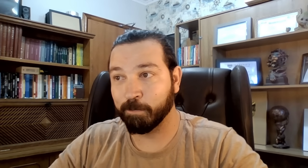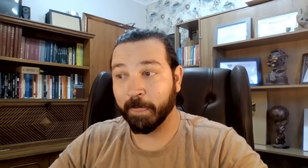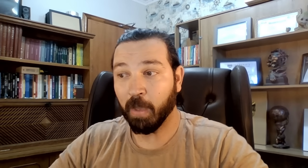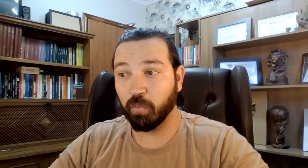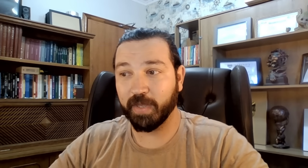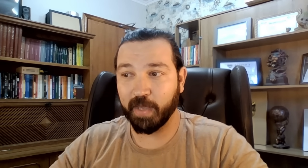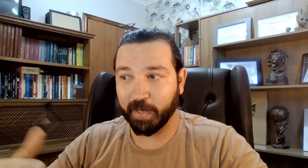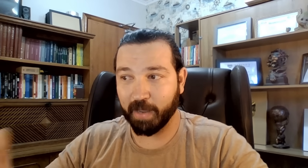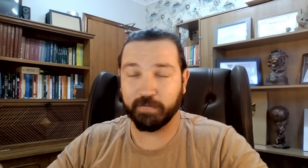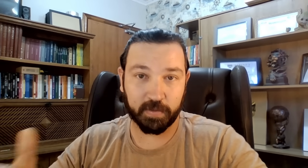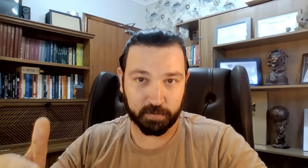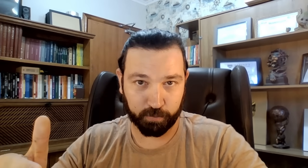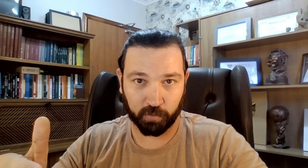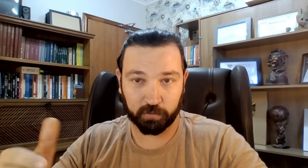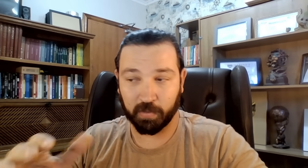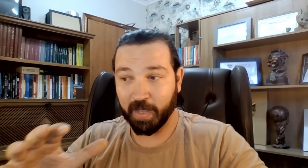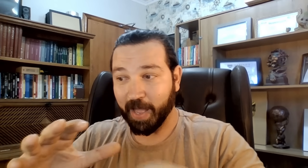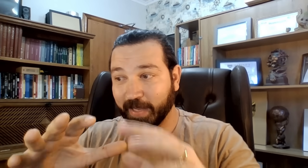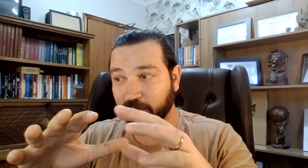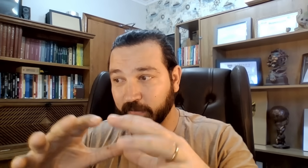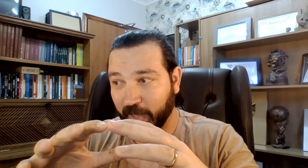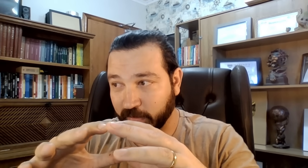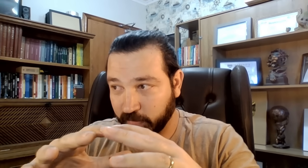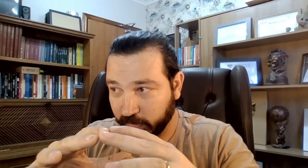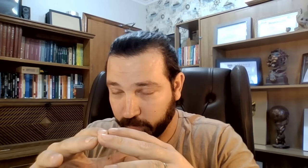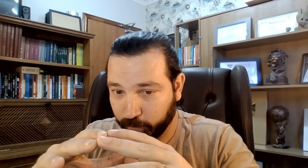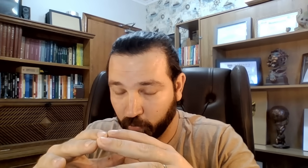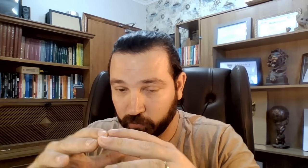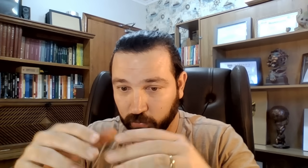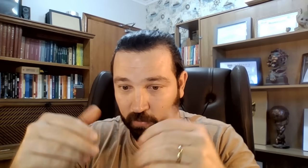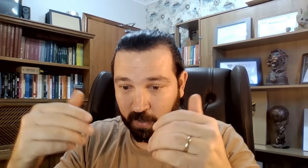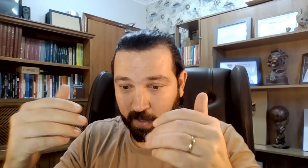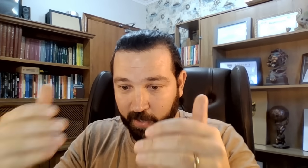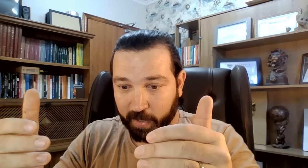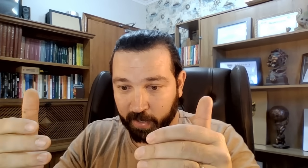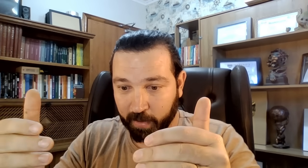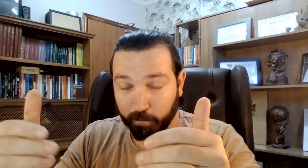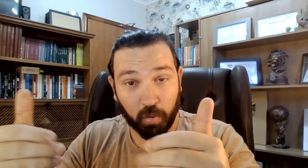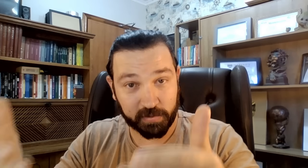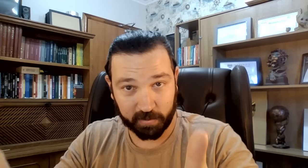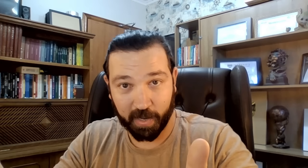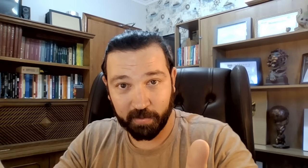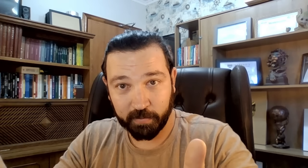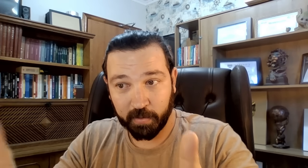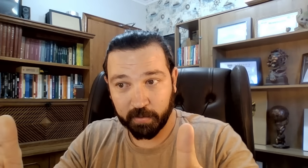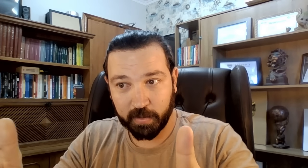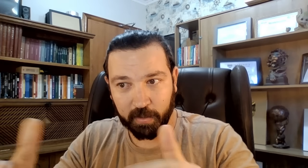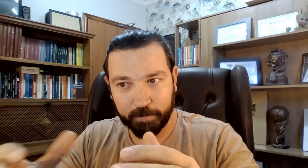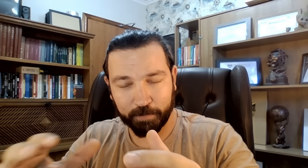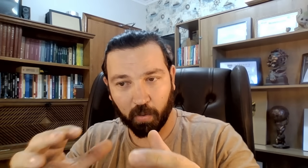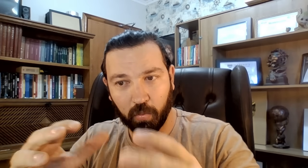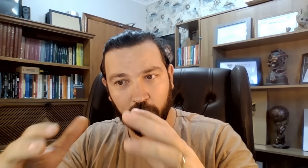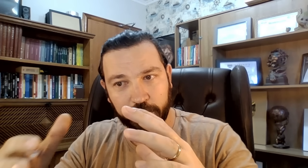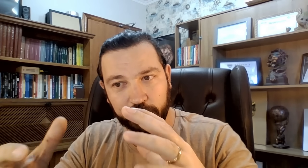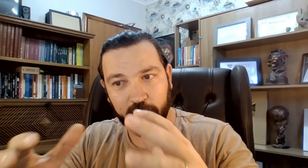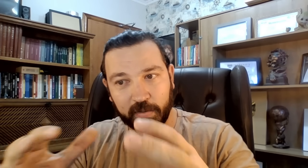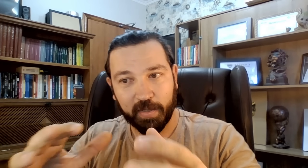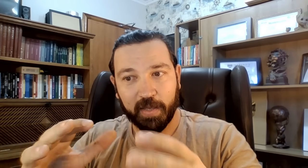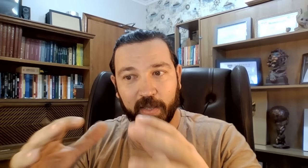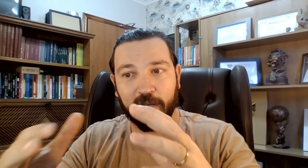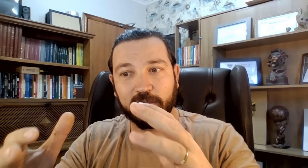sobre isso o que que é grave nesse ponto a gravidade desse ponto é mostrar que